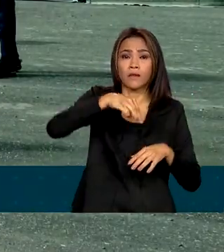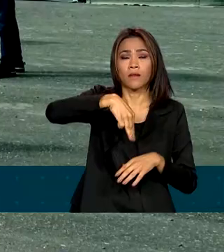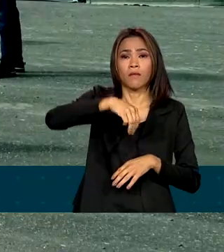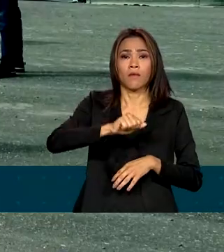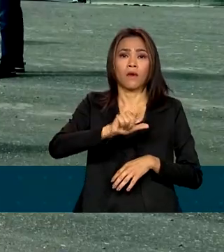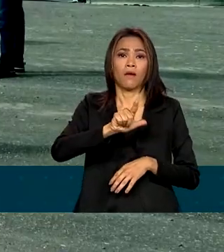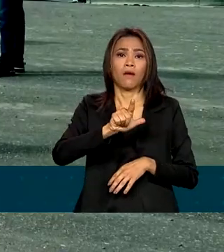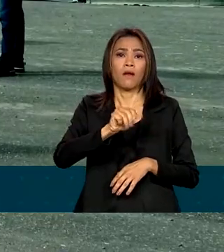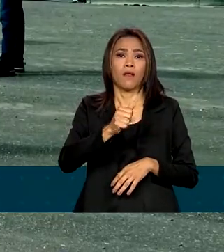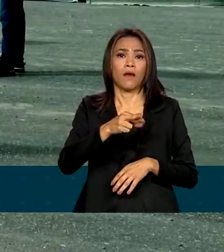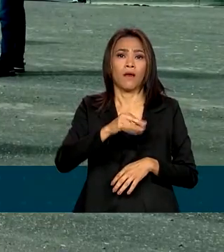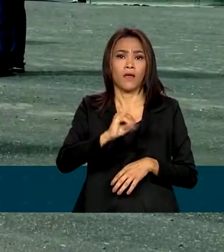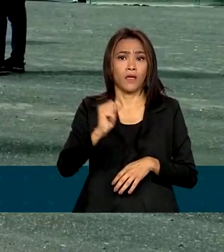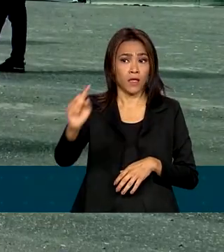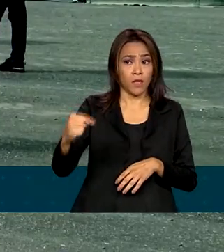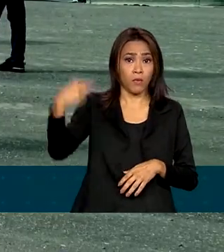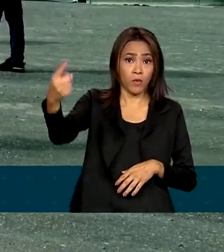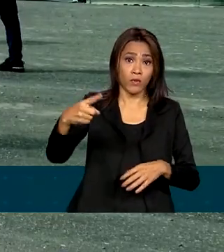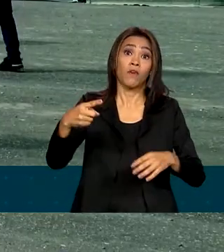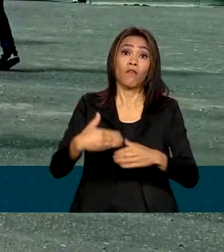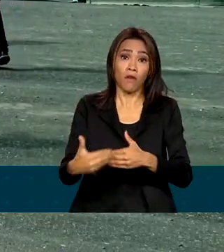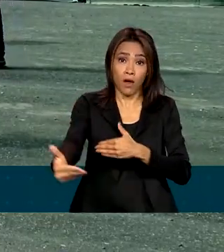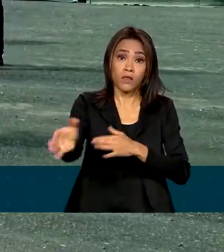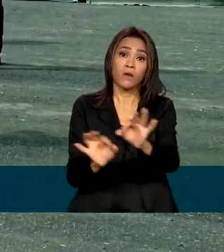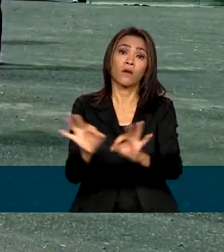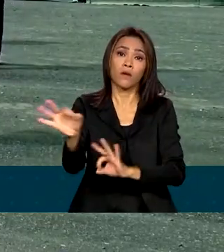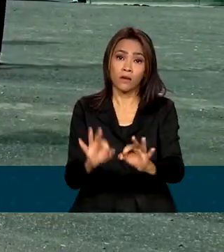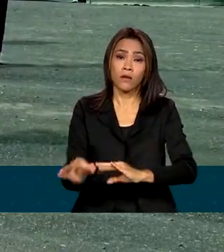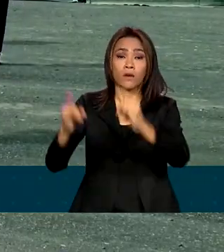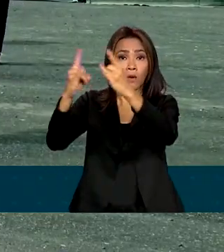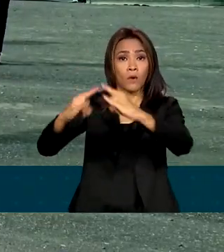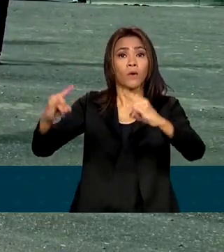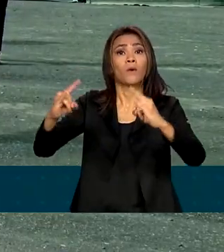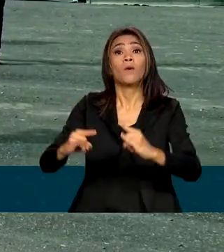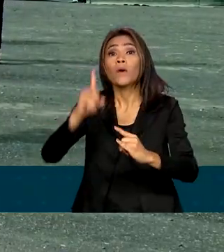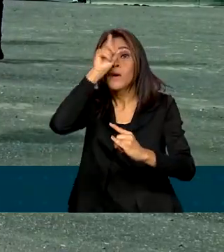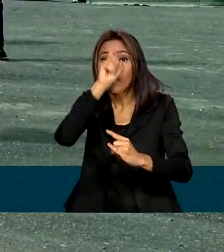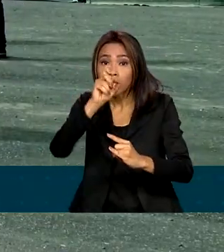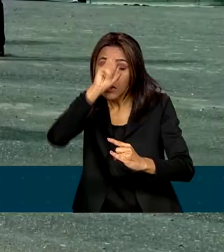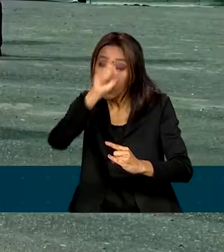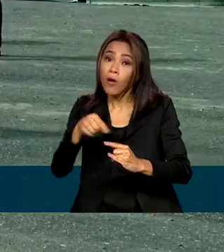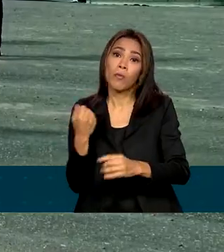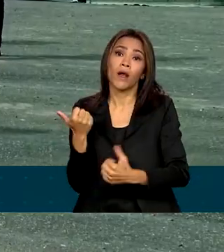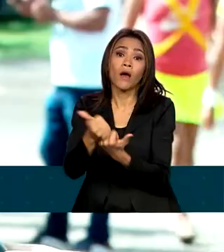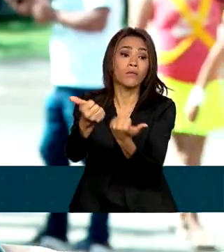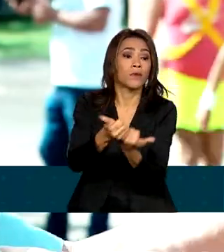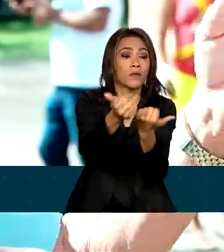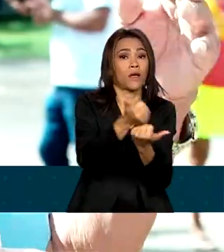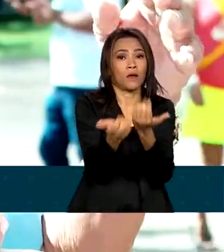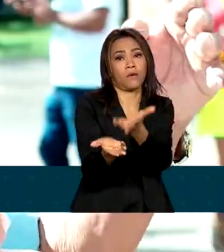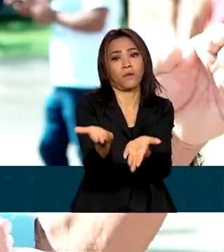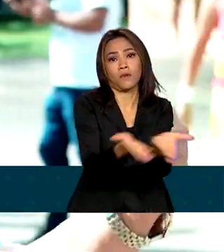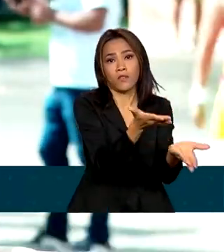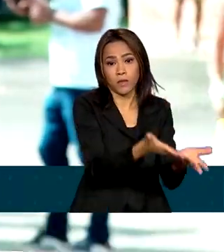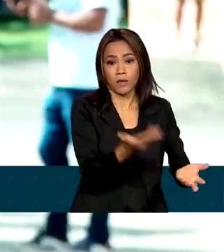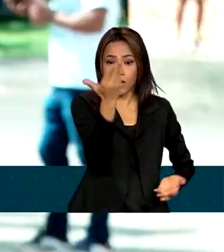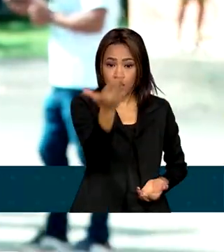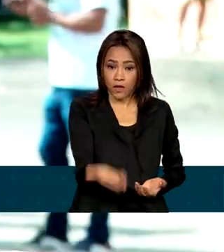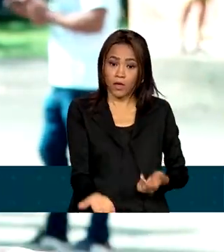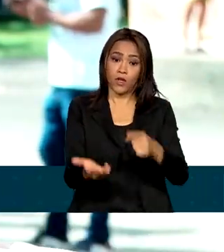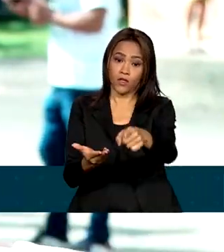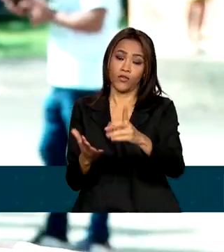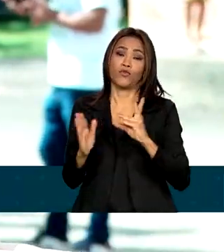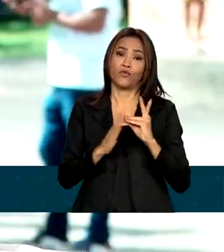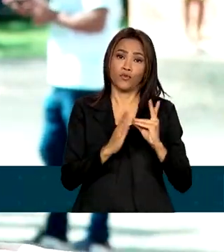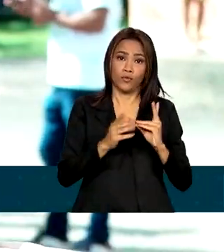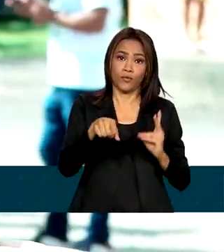próximos dias, um hospital de campanha deve ser montado aqui para reforçar os atendimentos. Este indígena da